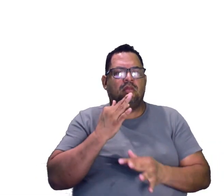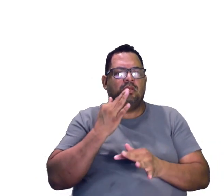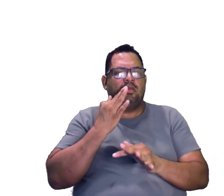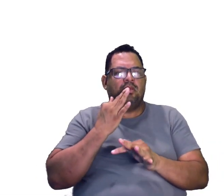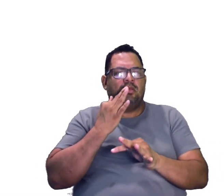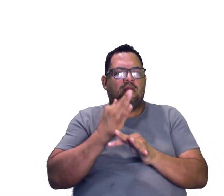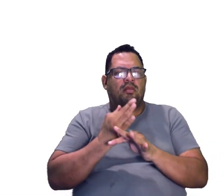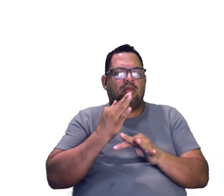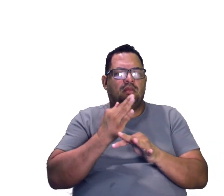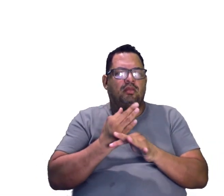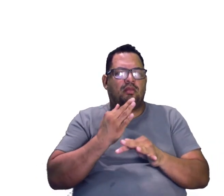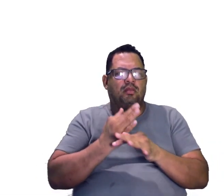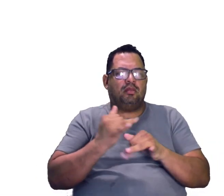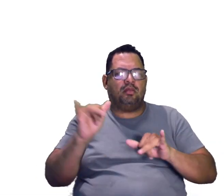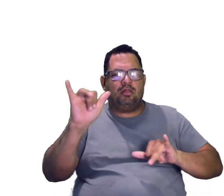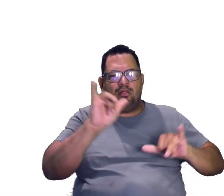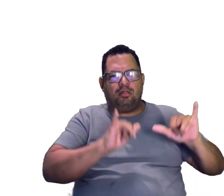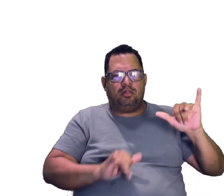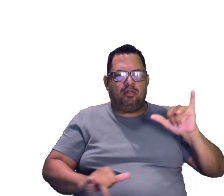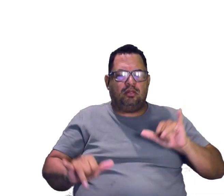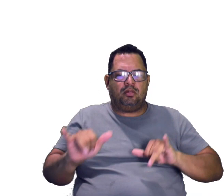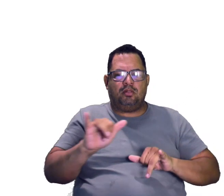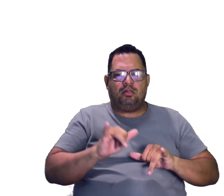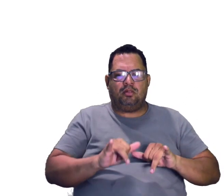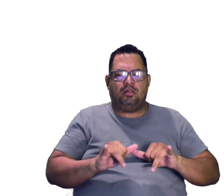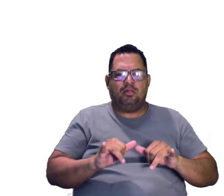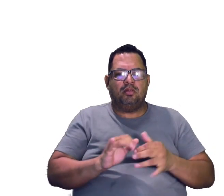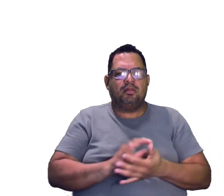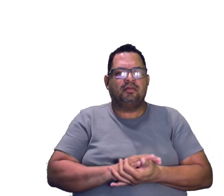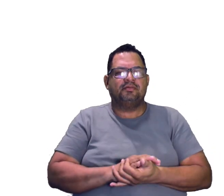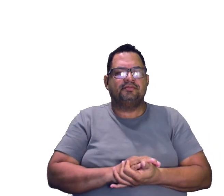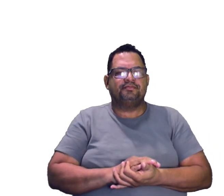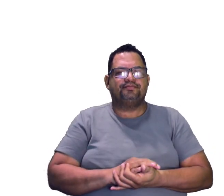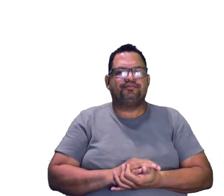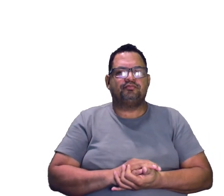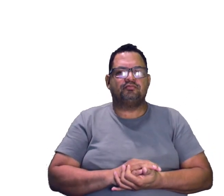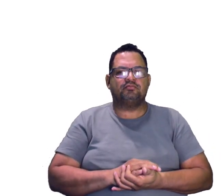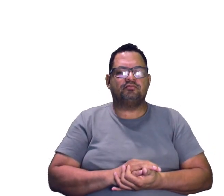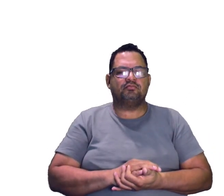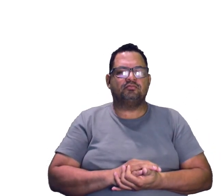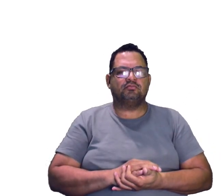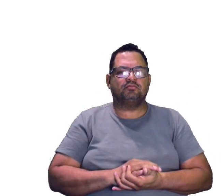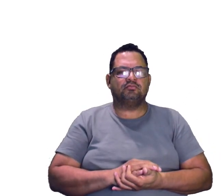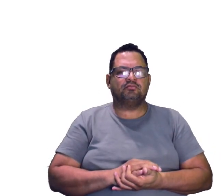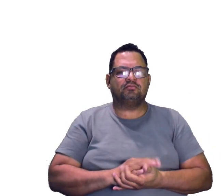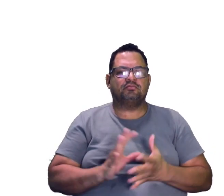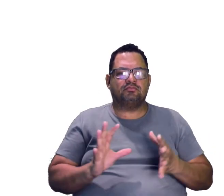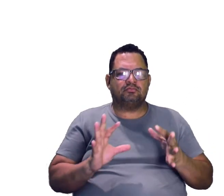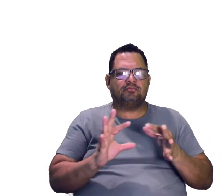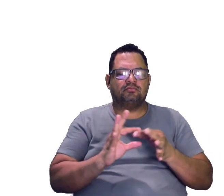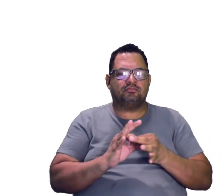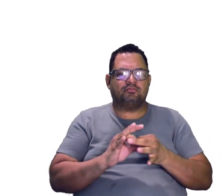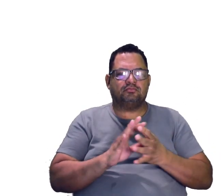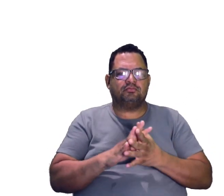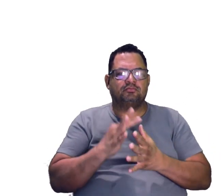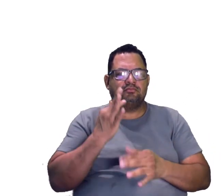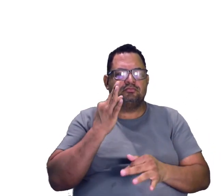Fisicoquímica é a química que, associada à